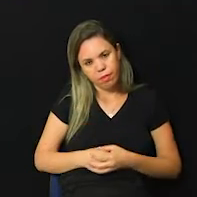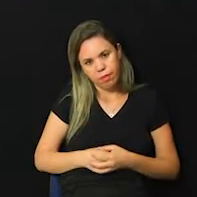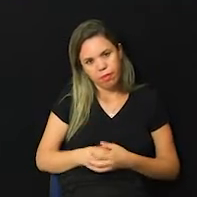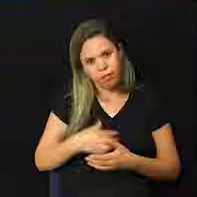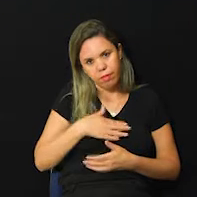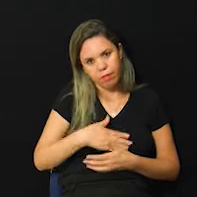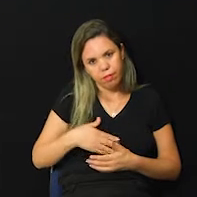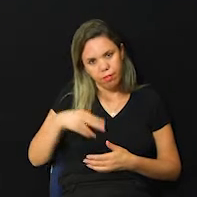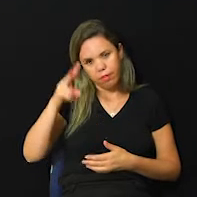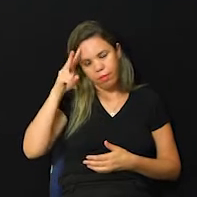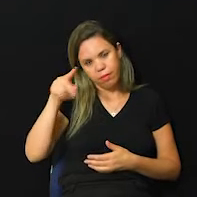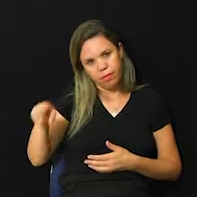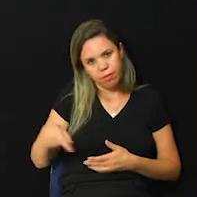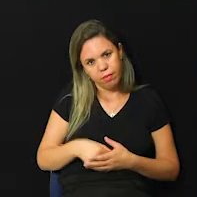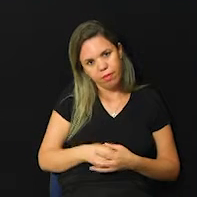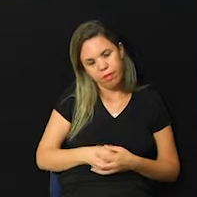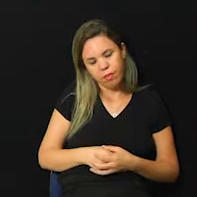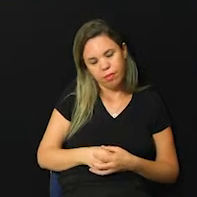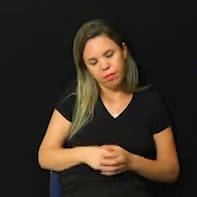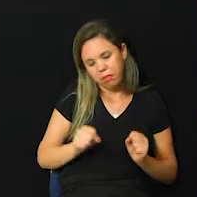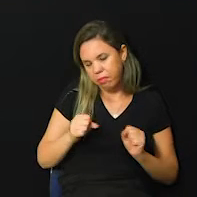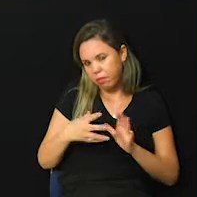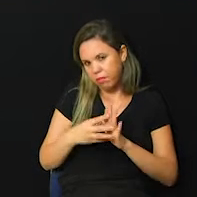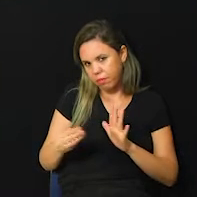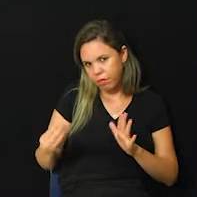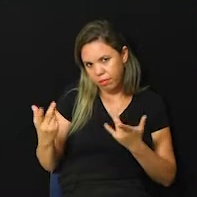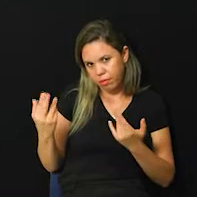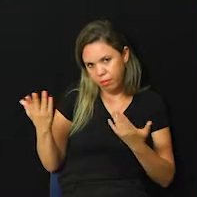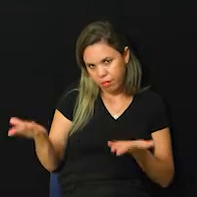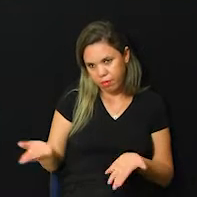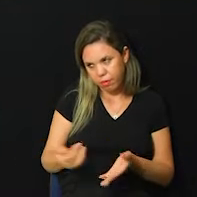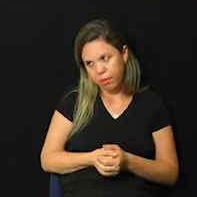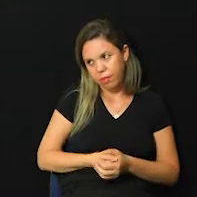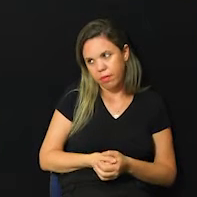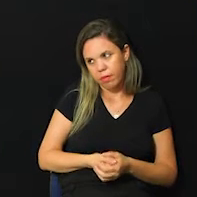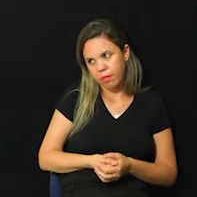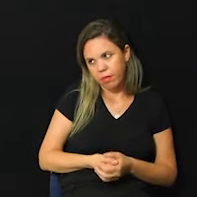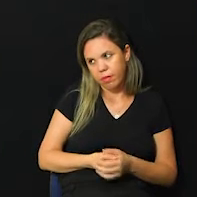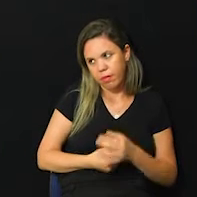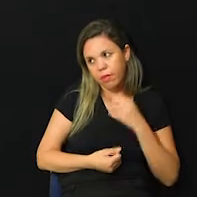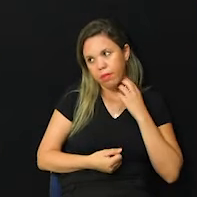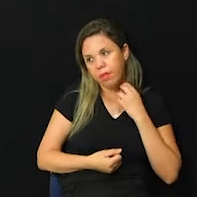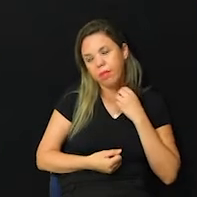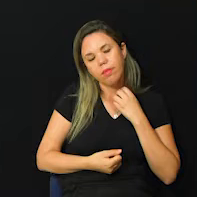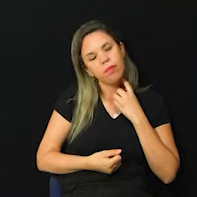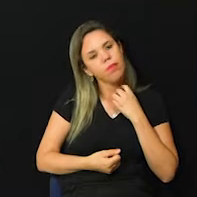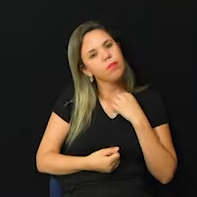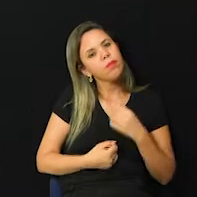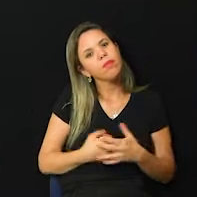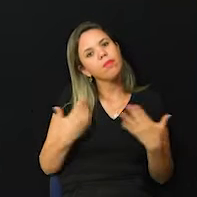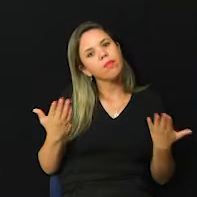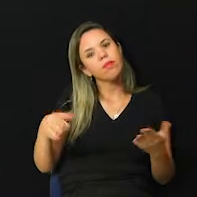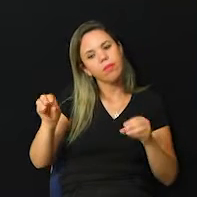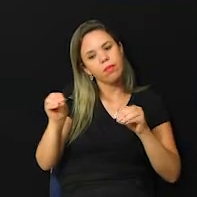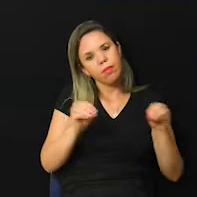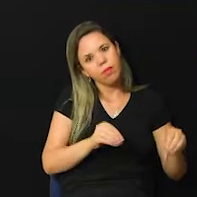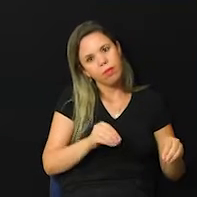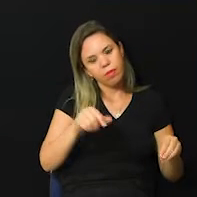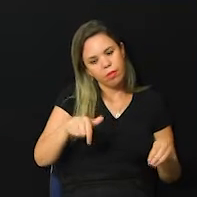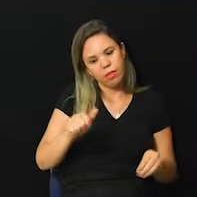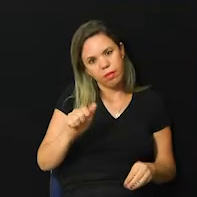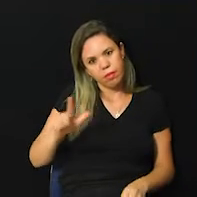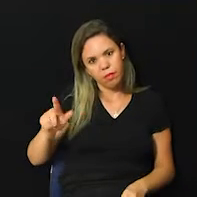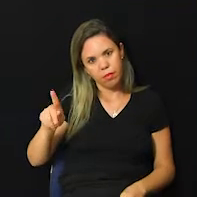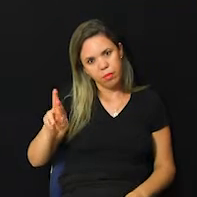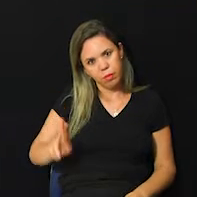na educação que tá gostando muito da sua história e pode inspirar certamente muita gente né e quando eu vim